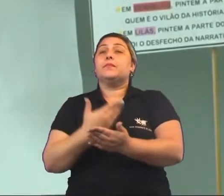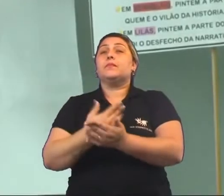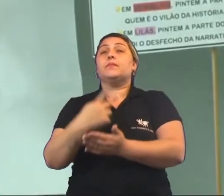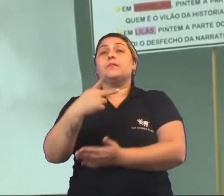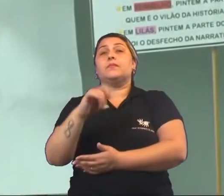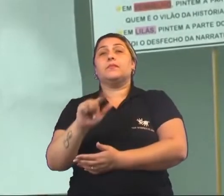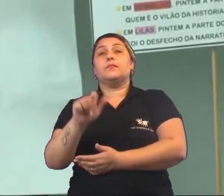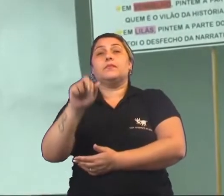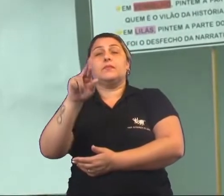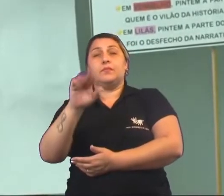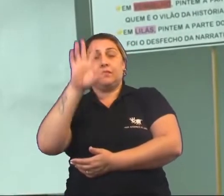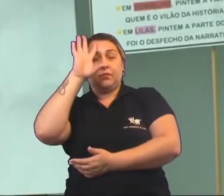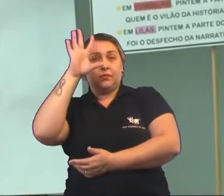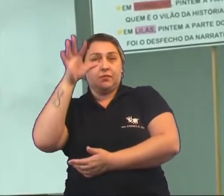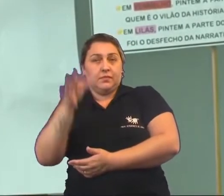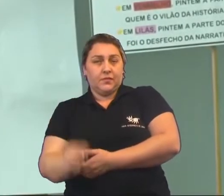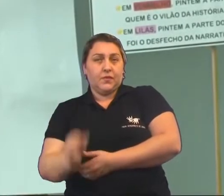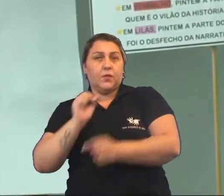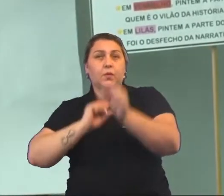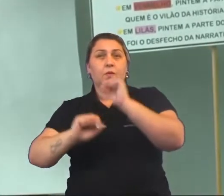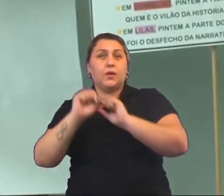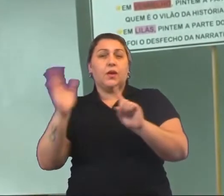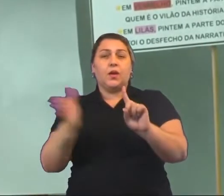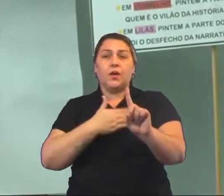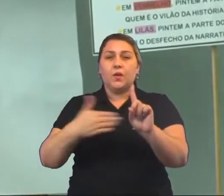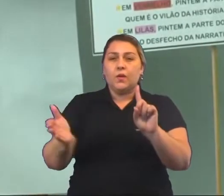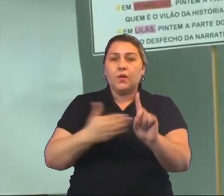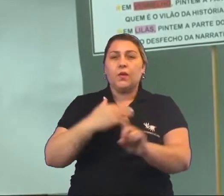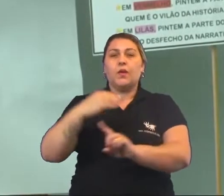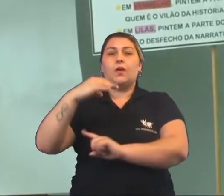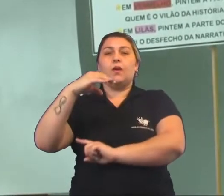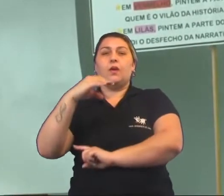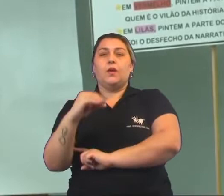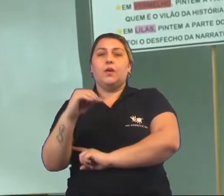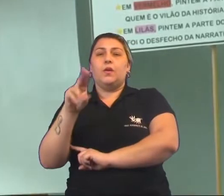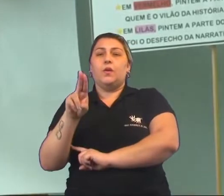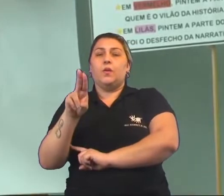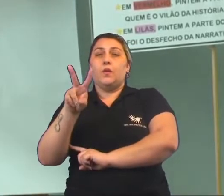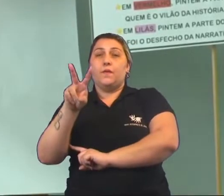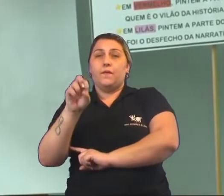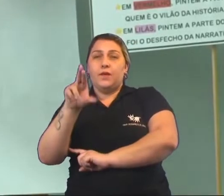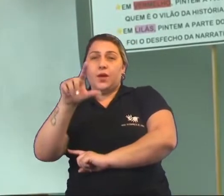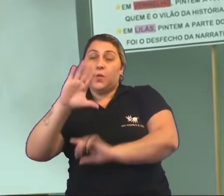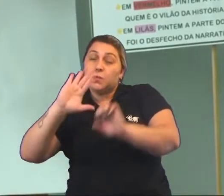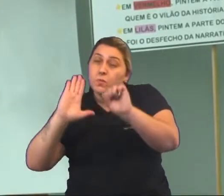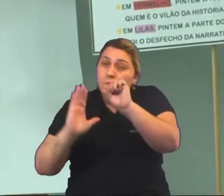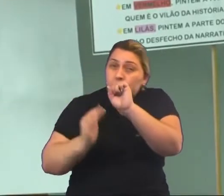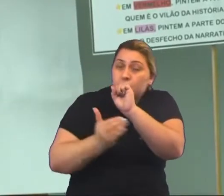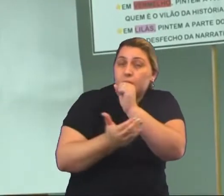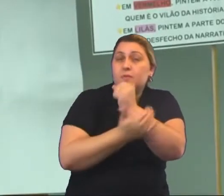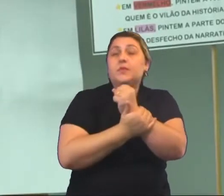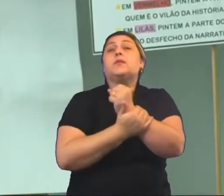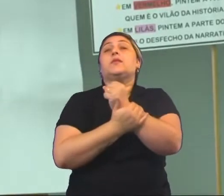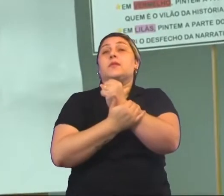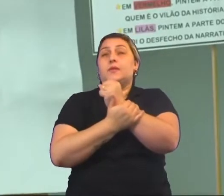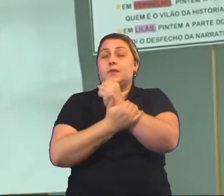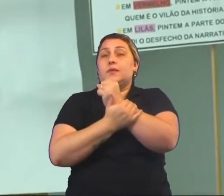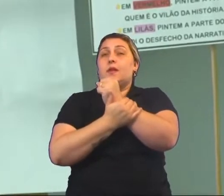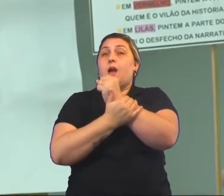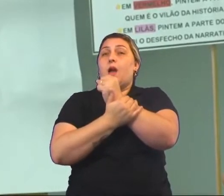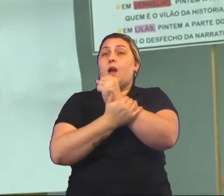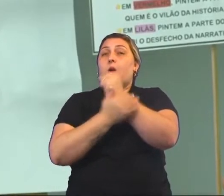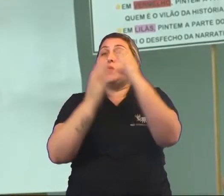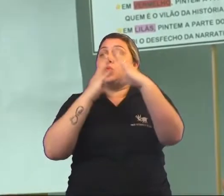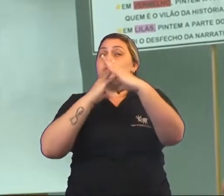Pilar resolveu dar uma lição em Curvelo, que se escondeu e acabou se livrando